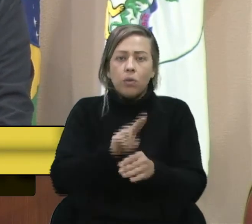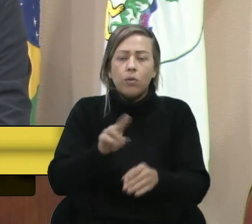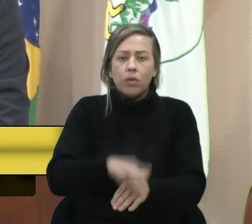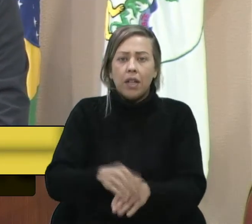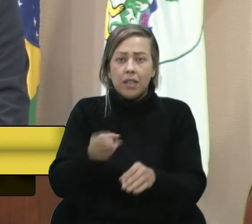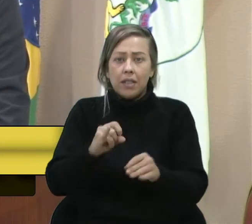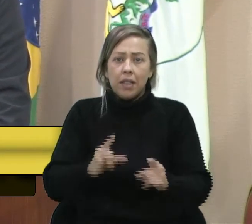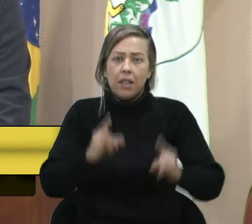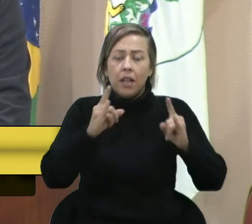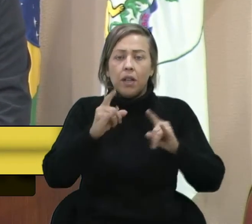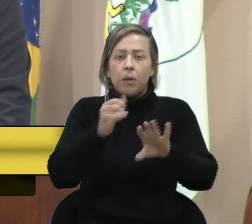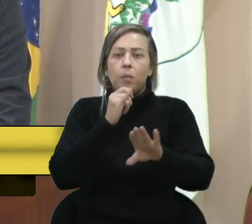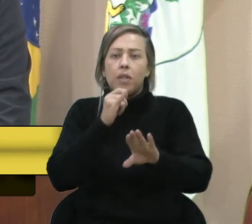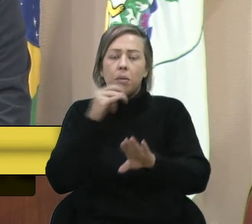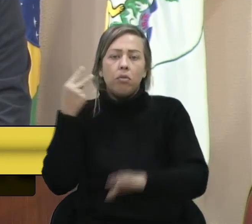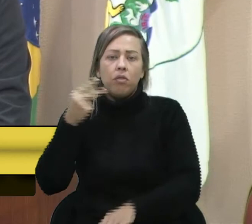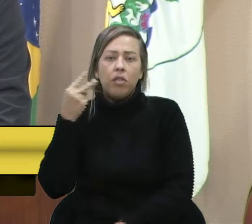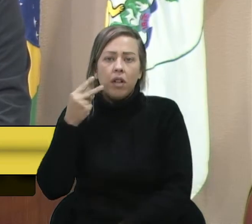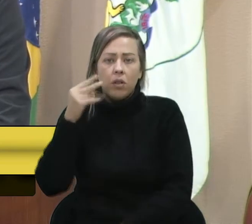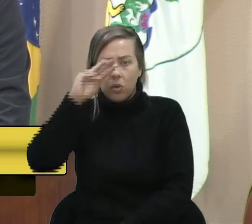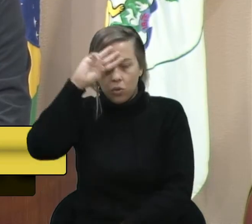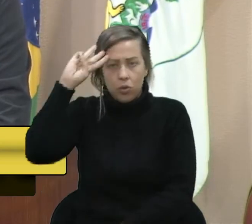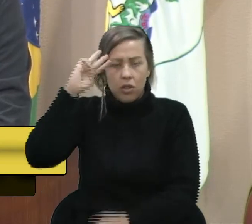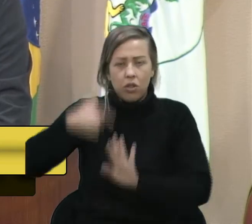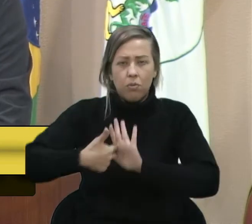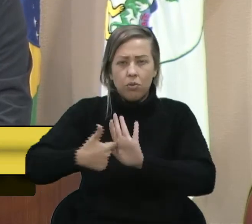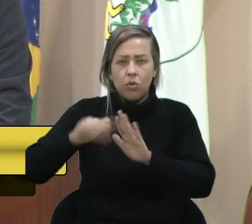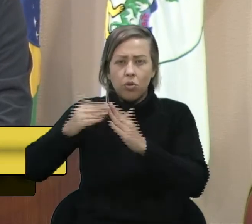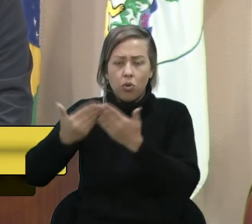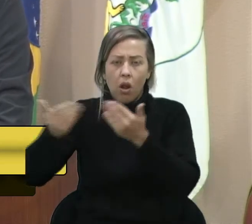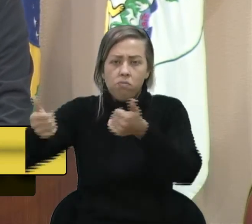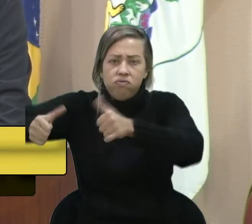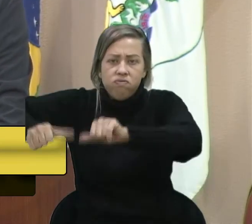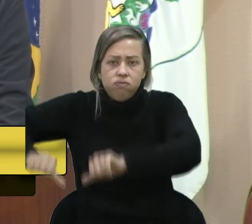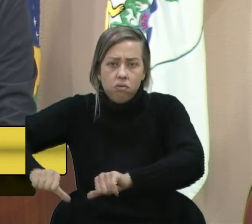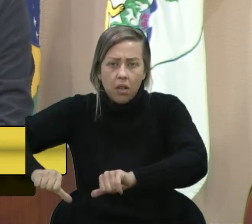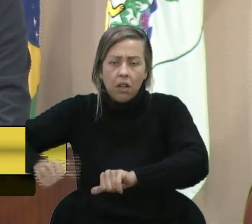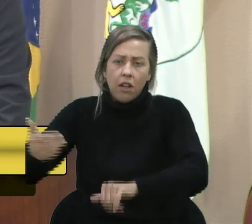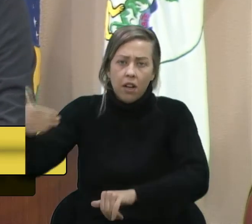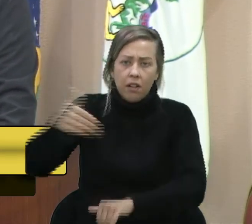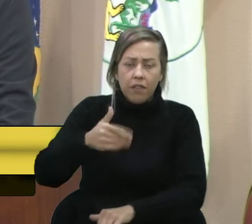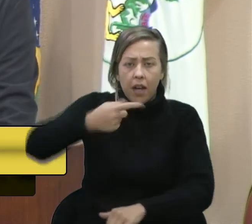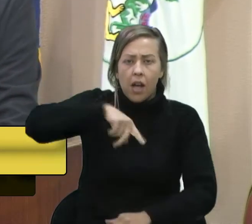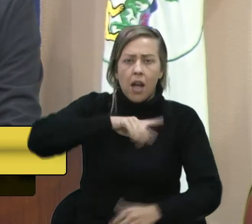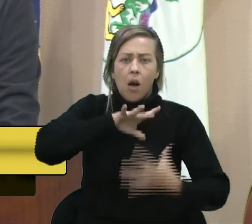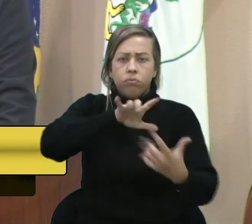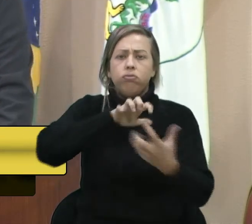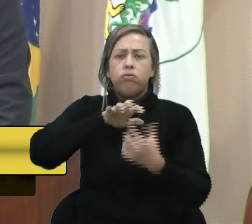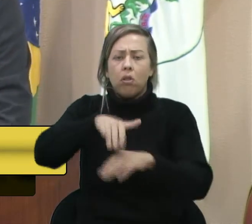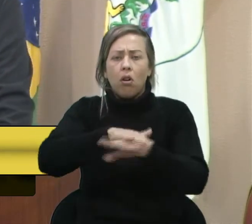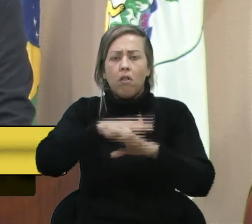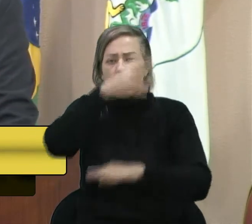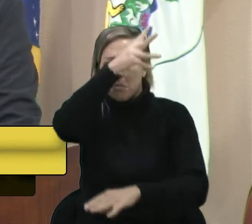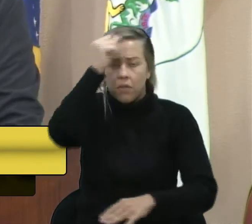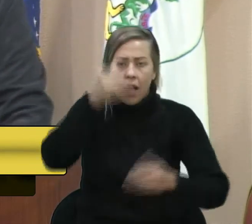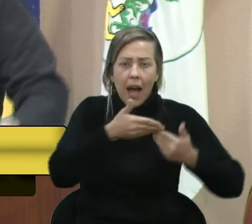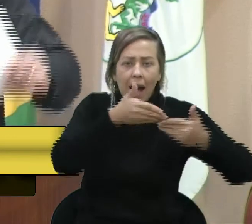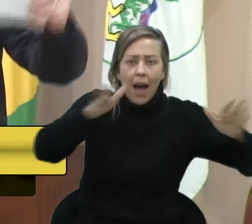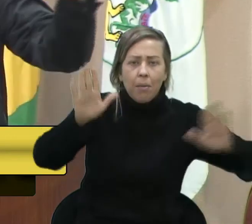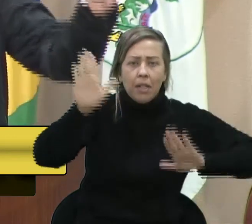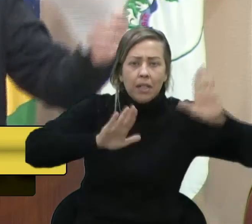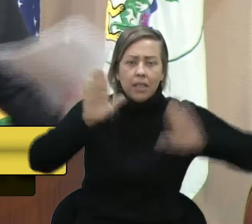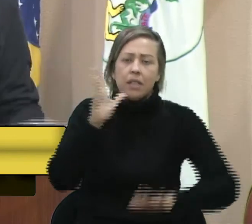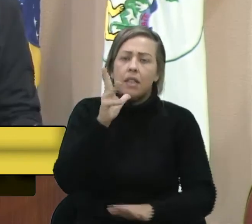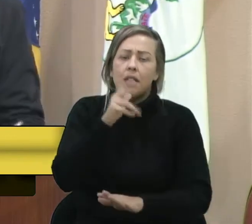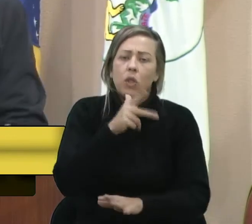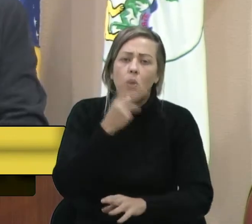aos pedaços, que nem o vereador Juliano já trouxe alguns colégios, a gente faz o quê? Vem aqui, esbraveja, fala com a prefeitura, abre uma licitação, demora